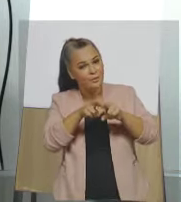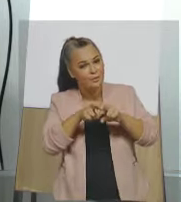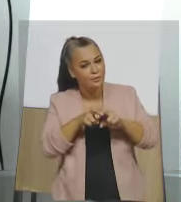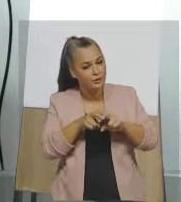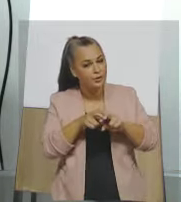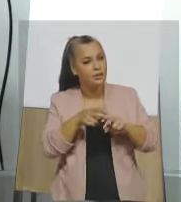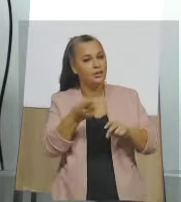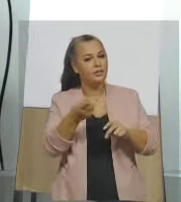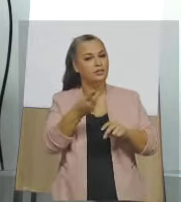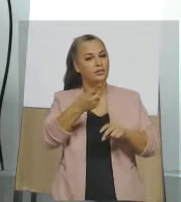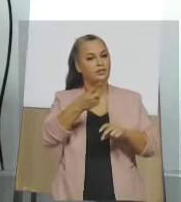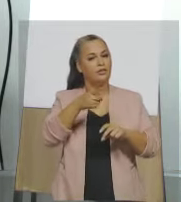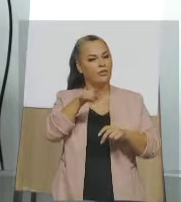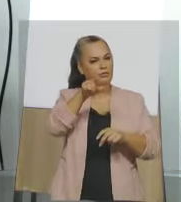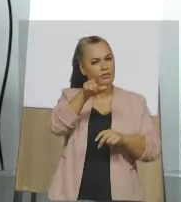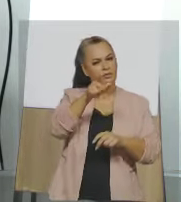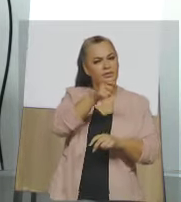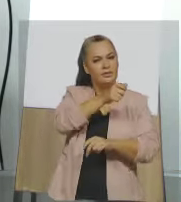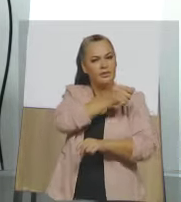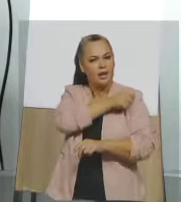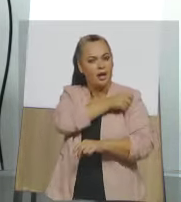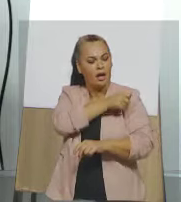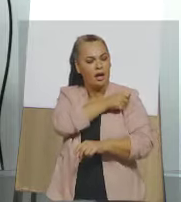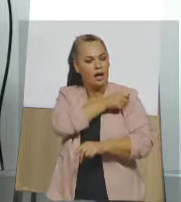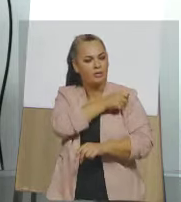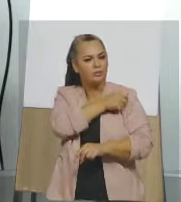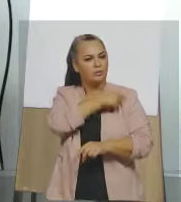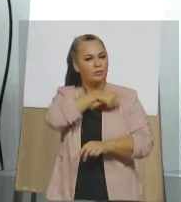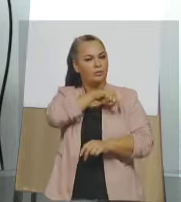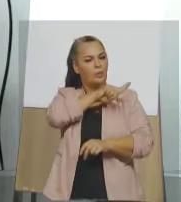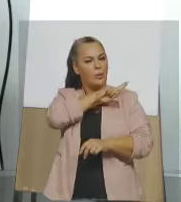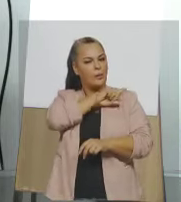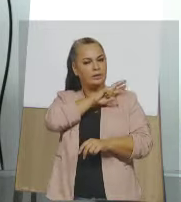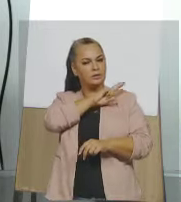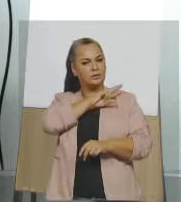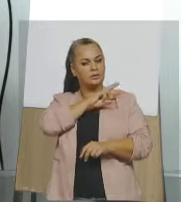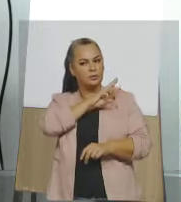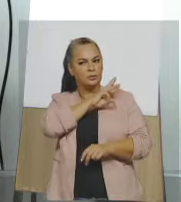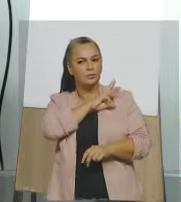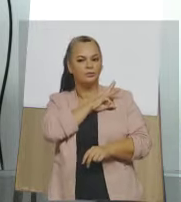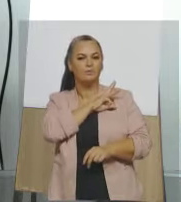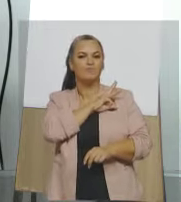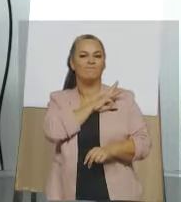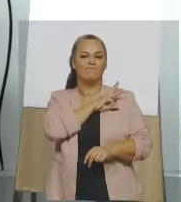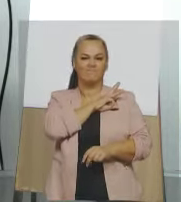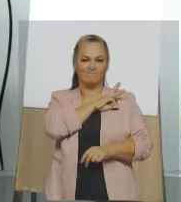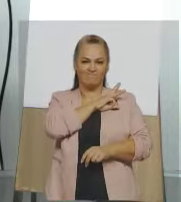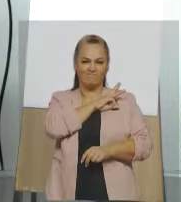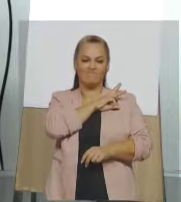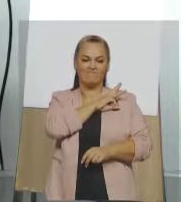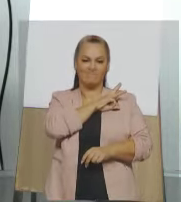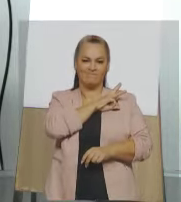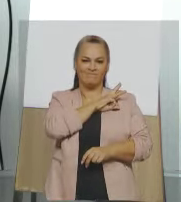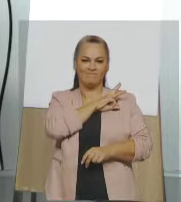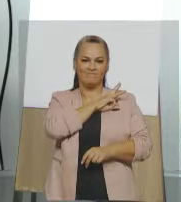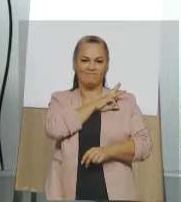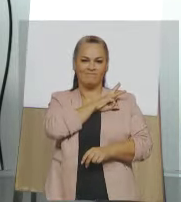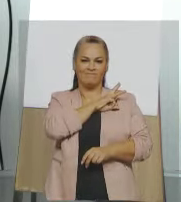um público muito plural, muito diferenciado, que tem mais acesso justamente a